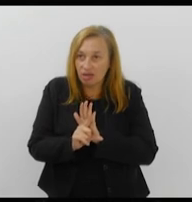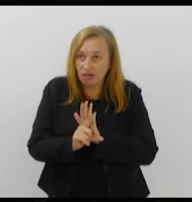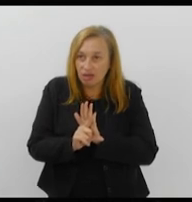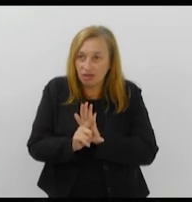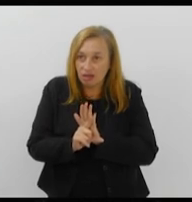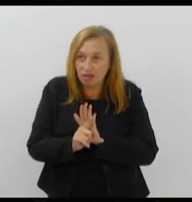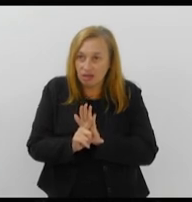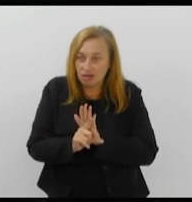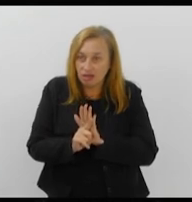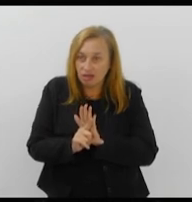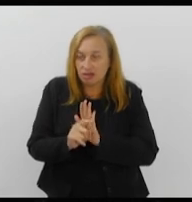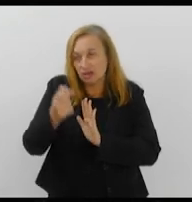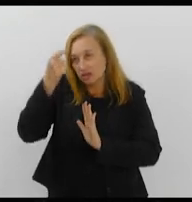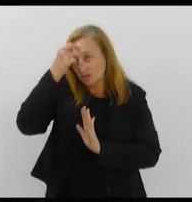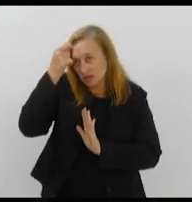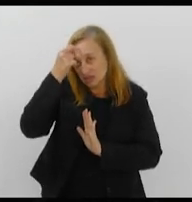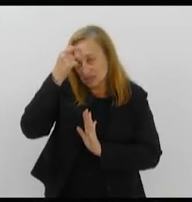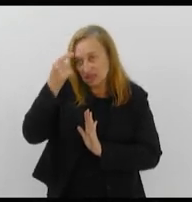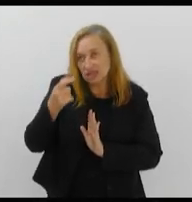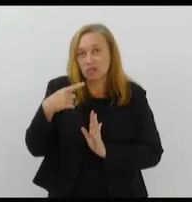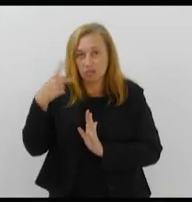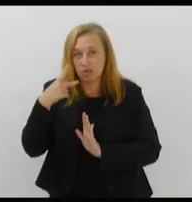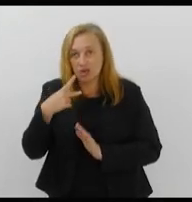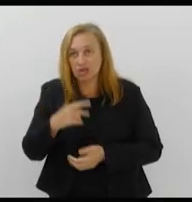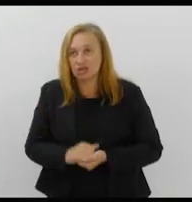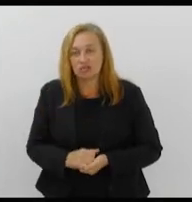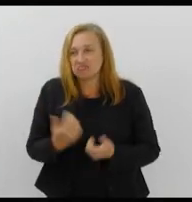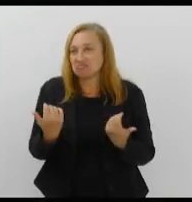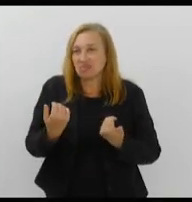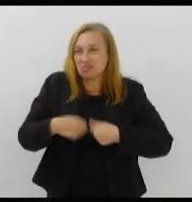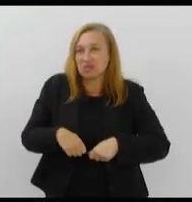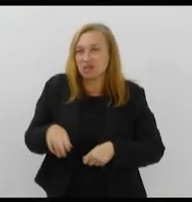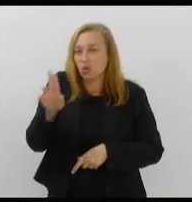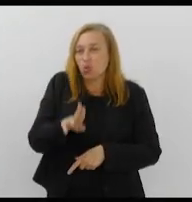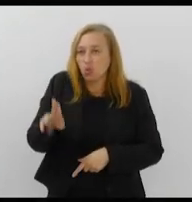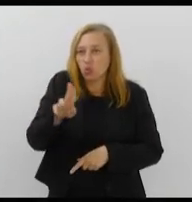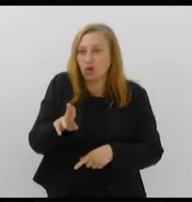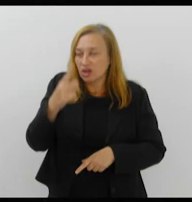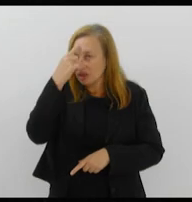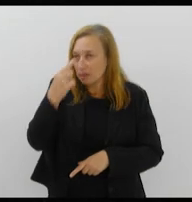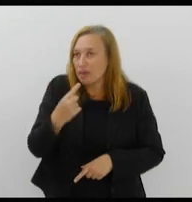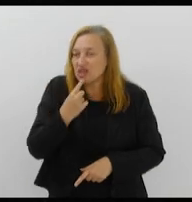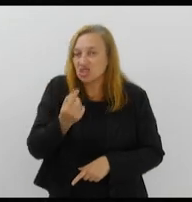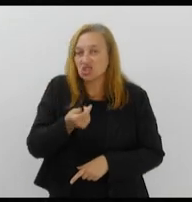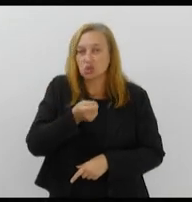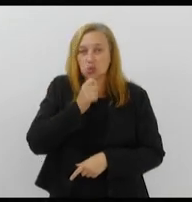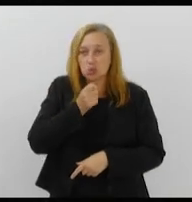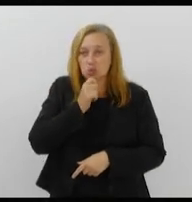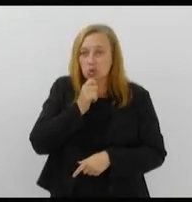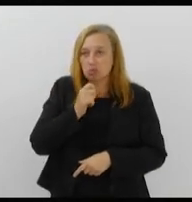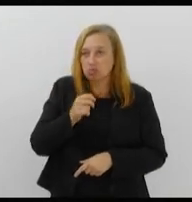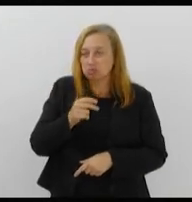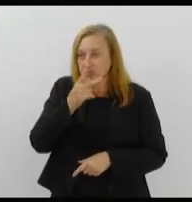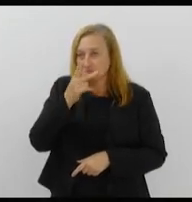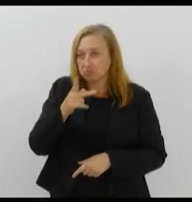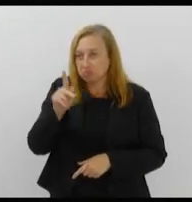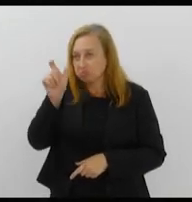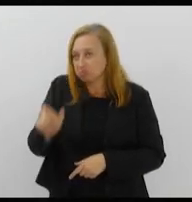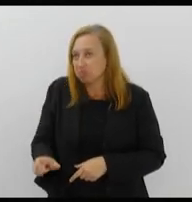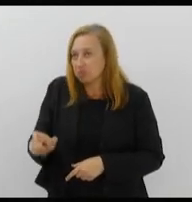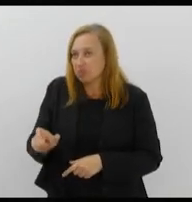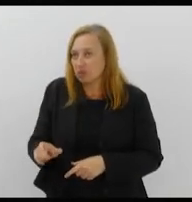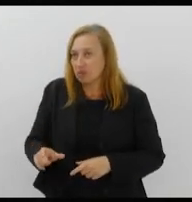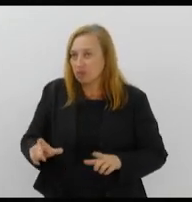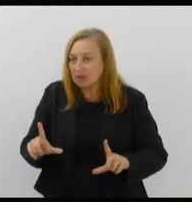muita consistência política, você não vai precisar usar a imagem de ninguém para se promover. Você não precisa